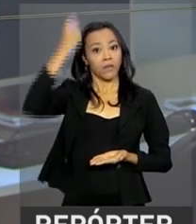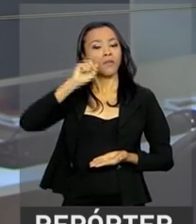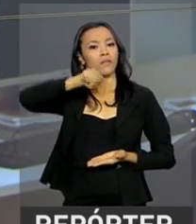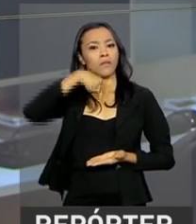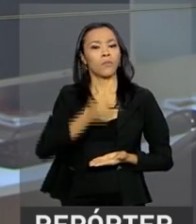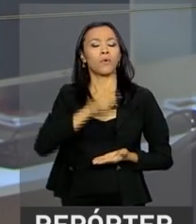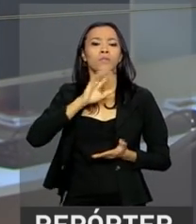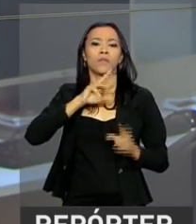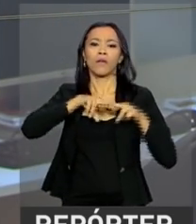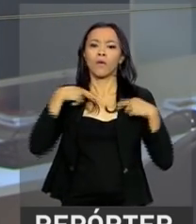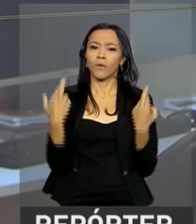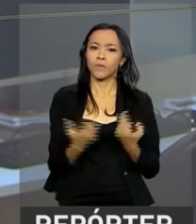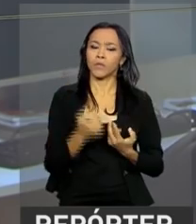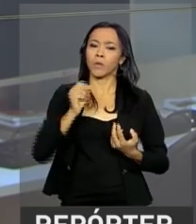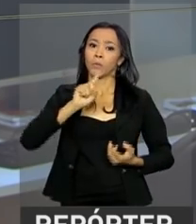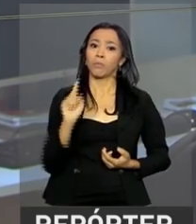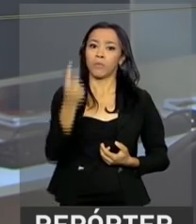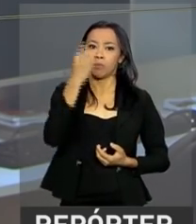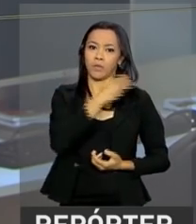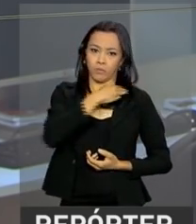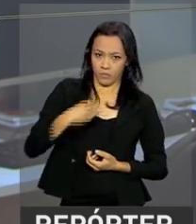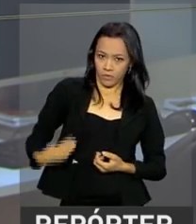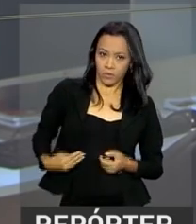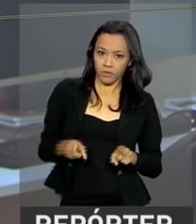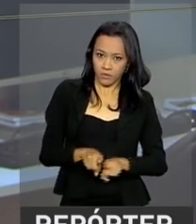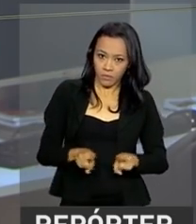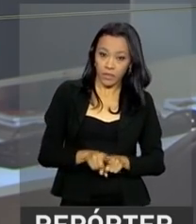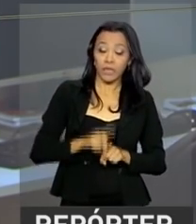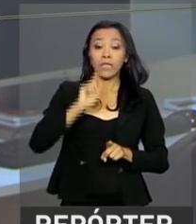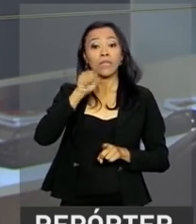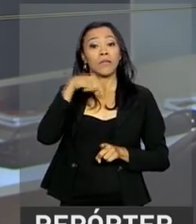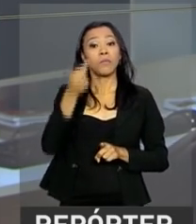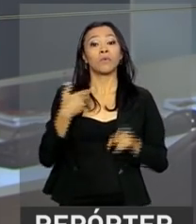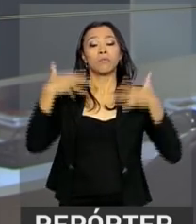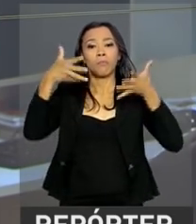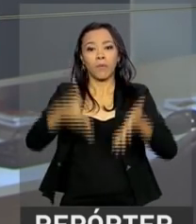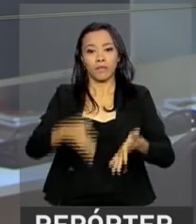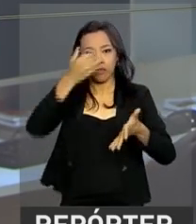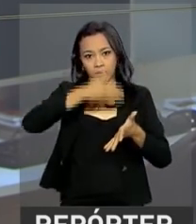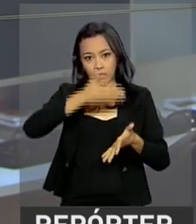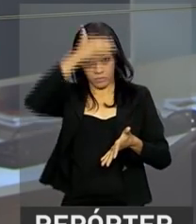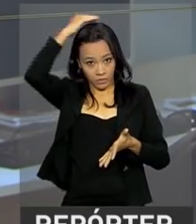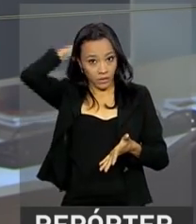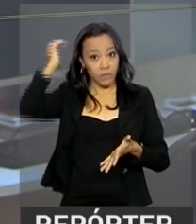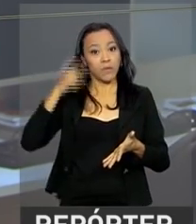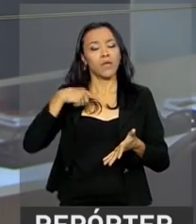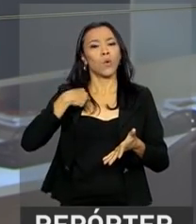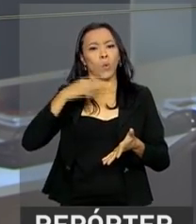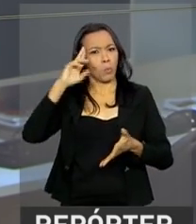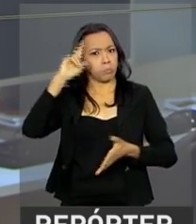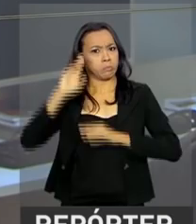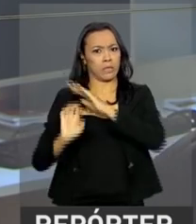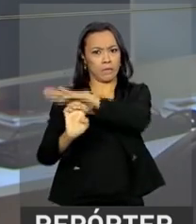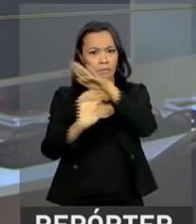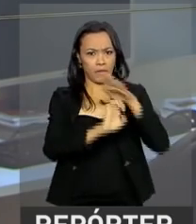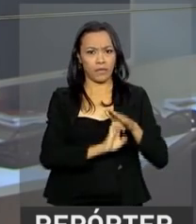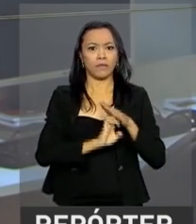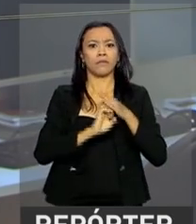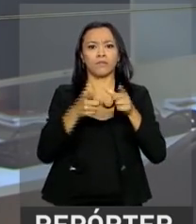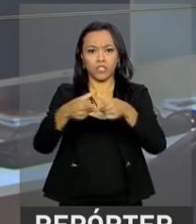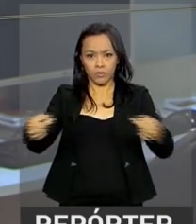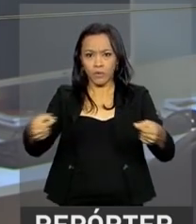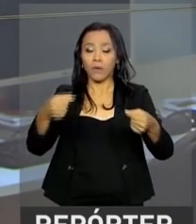com o primeiro-ministro Shinzo Abe. Michel Temer participa também de encontro com empresários japoneses. No ano passado, o